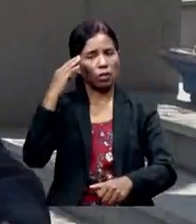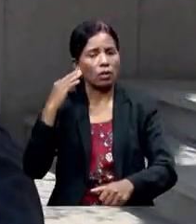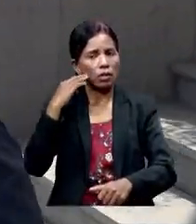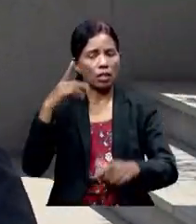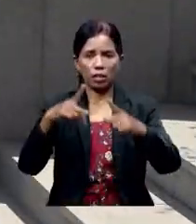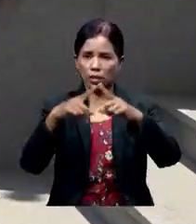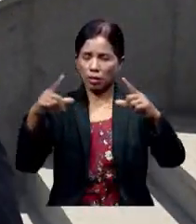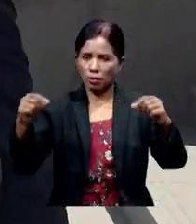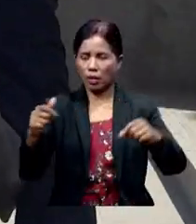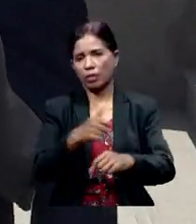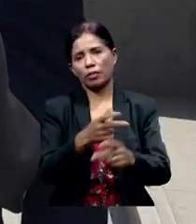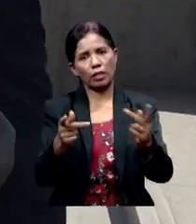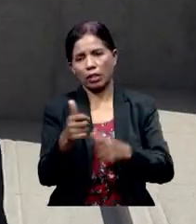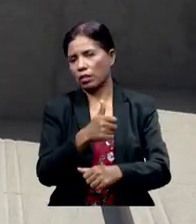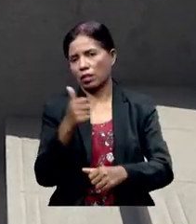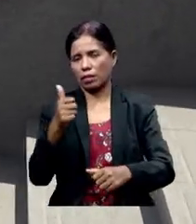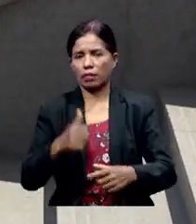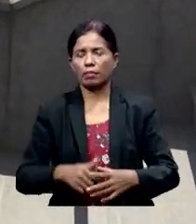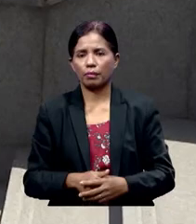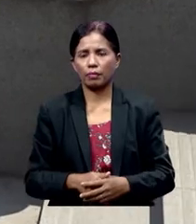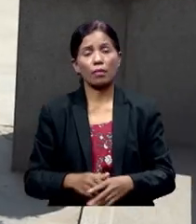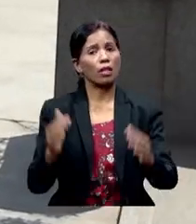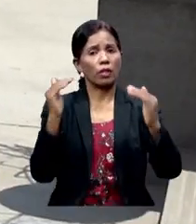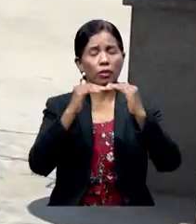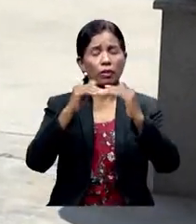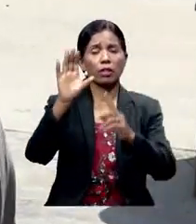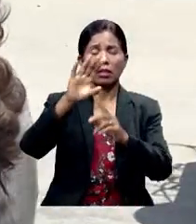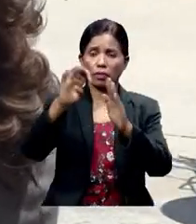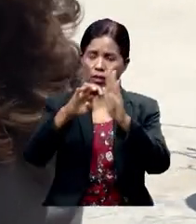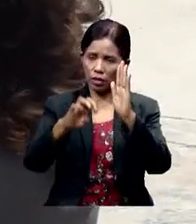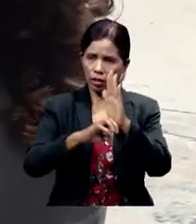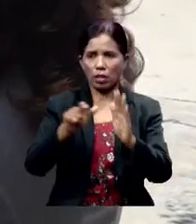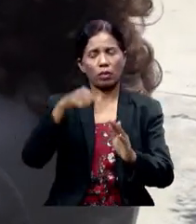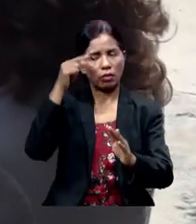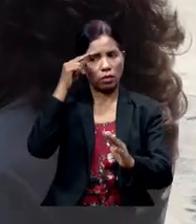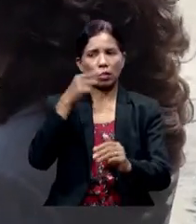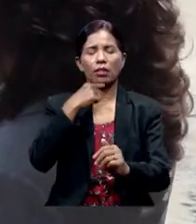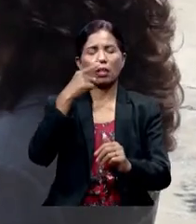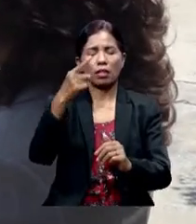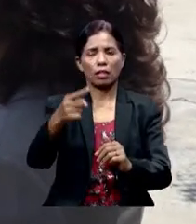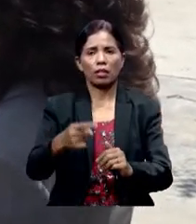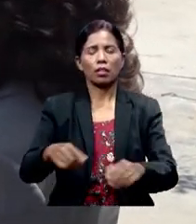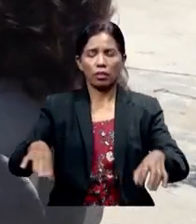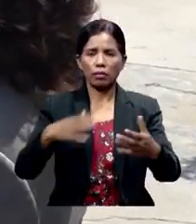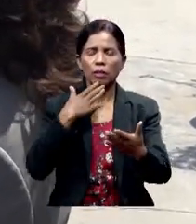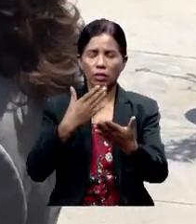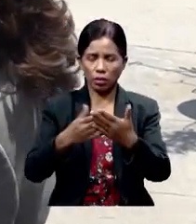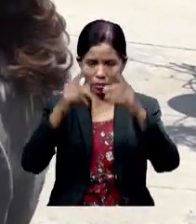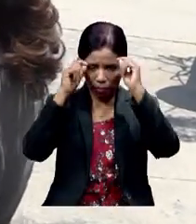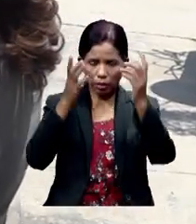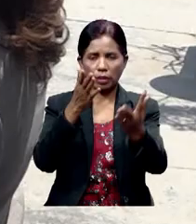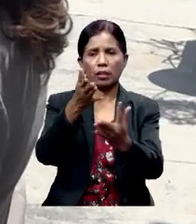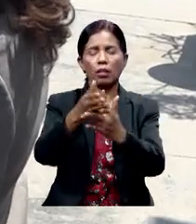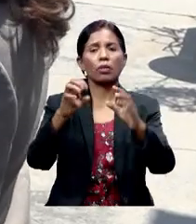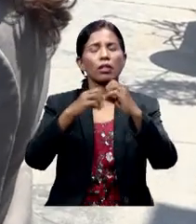Japão, no Sira Selutan. E a Sorumuto, o chefe de Estado, né? Governante, né? Moshato, progresso Timor-Leste, nem adesão para a